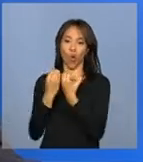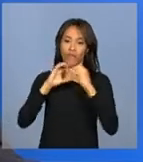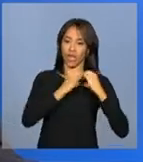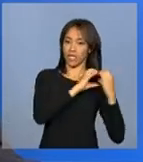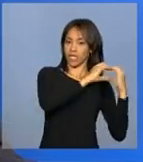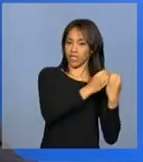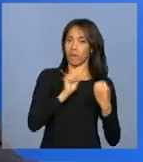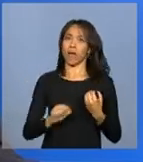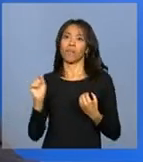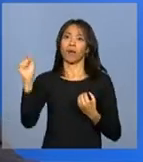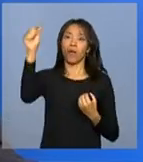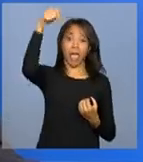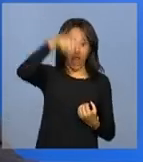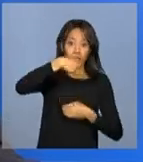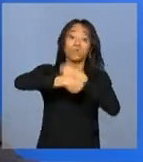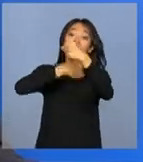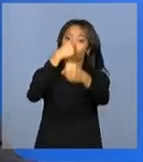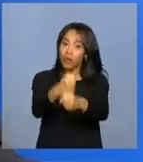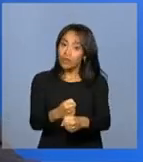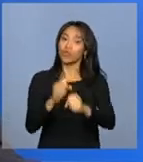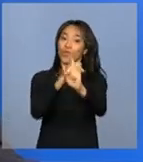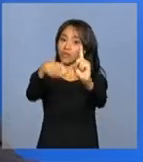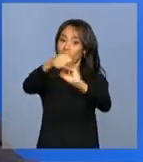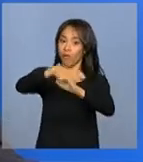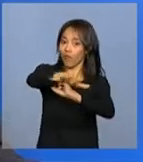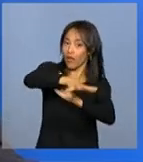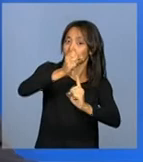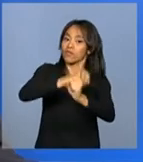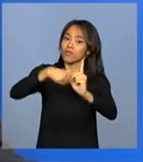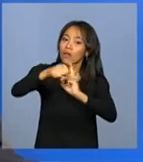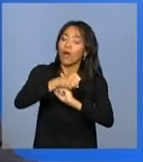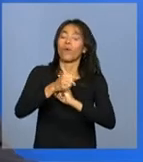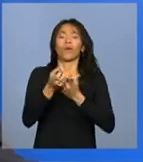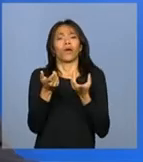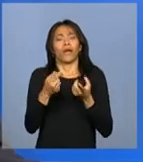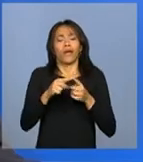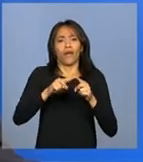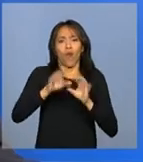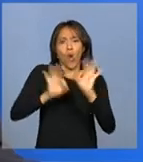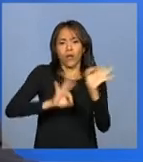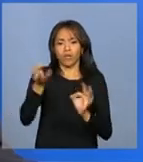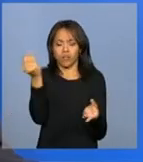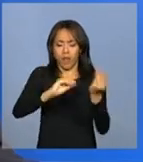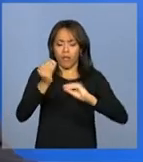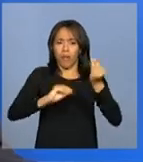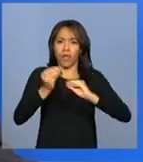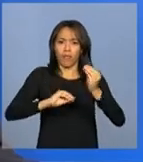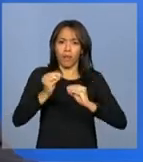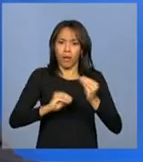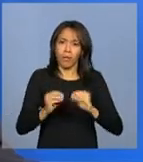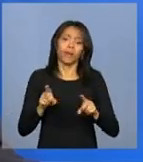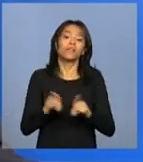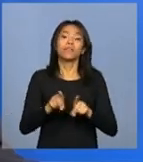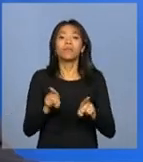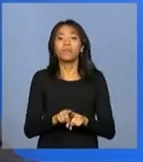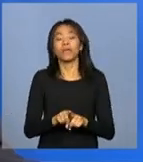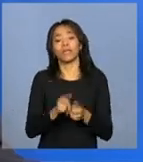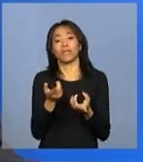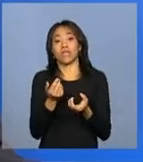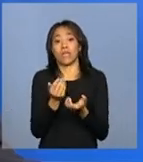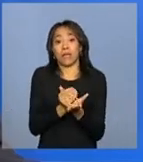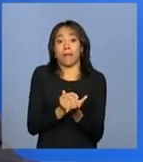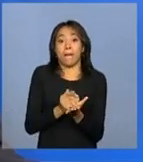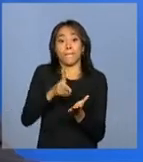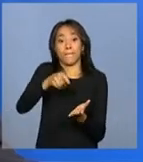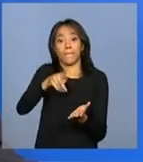assistência social esse ano é elaborando os planos de assistência social e planos plurianuais ah e